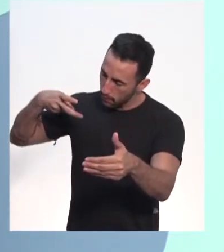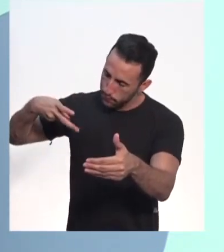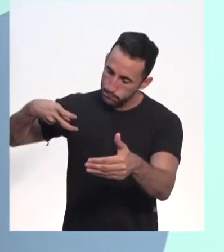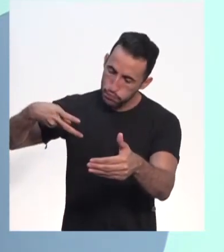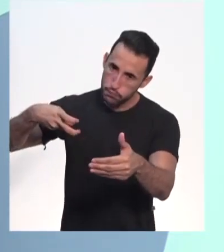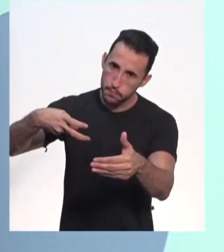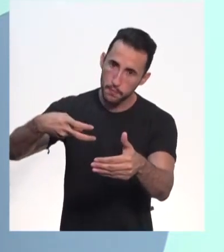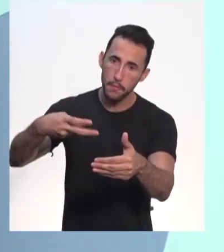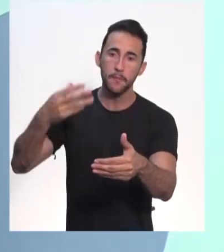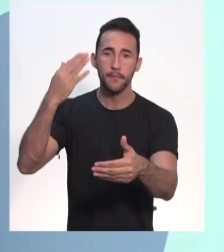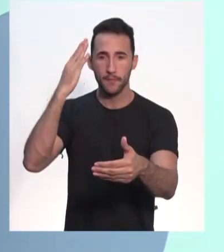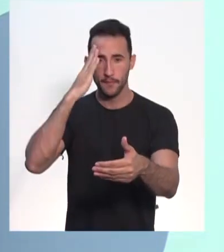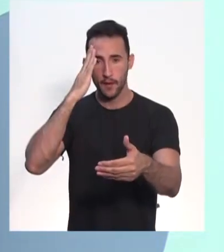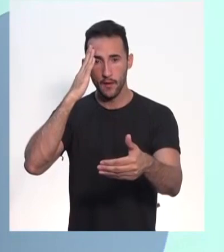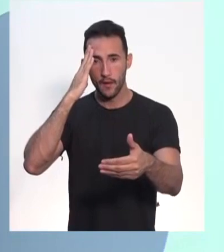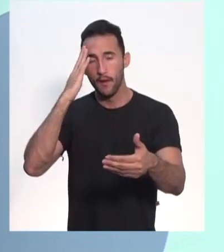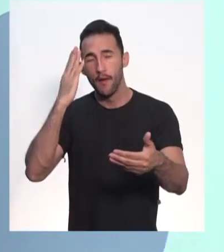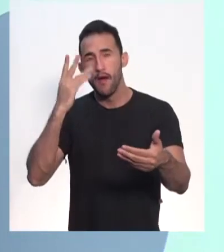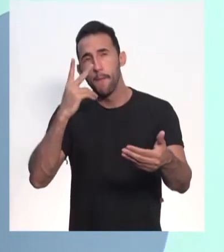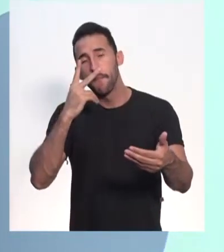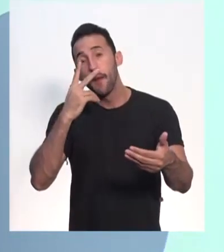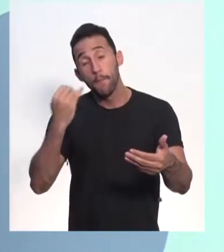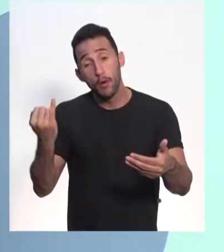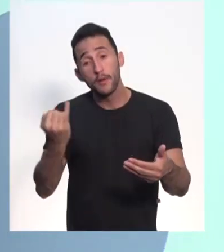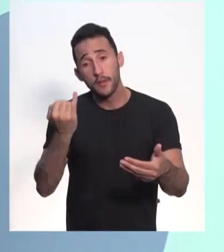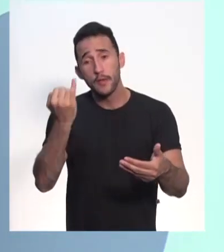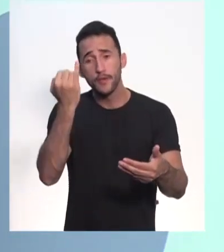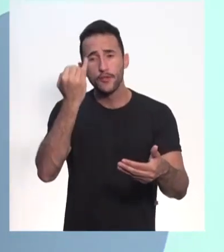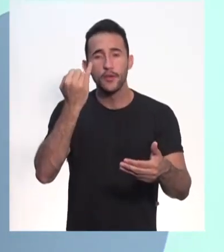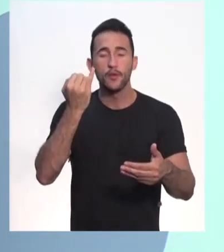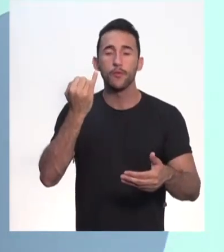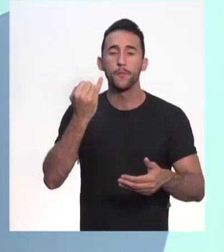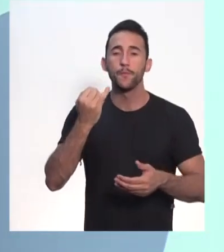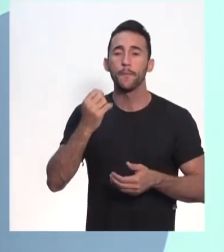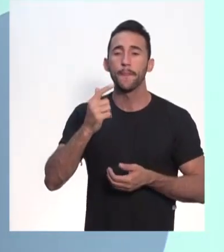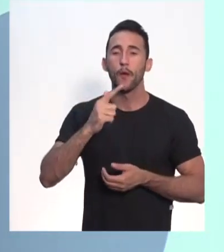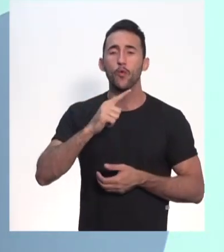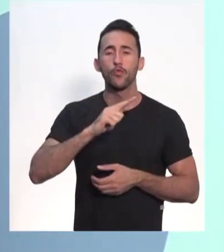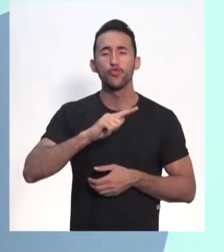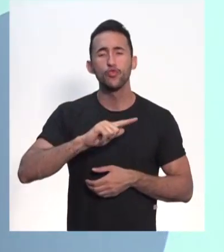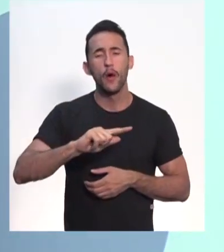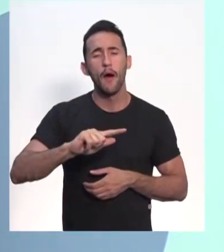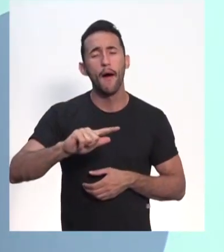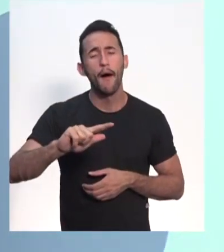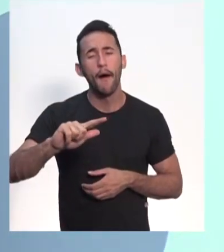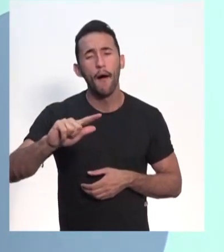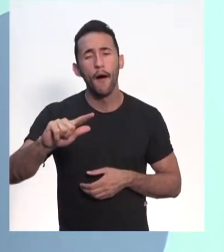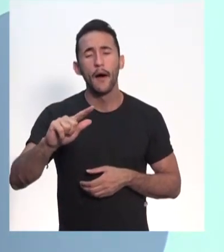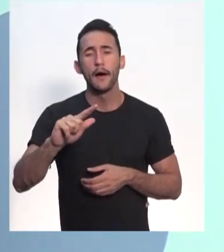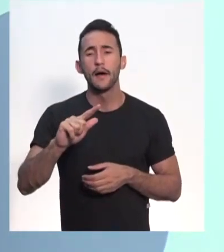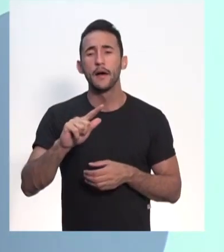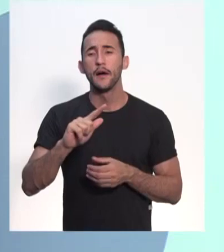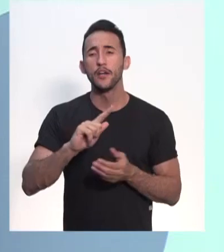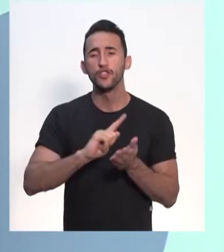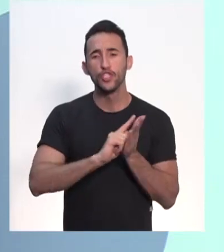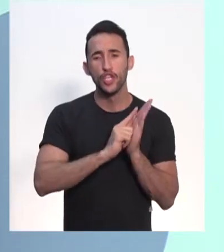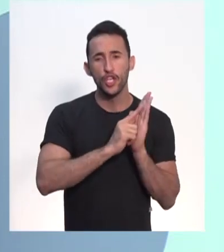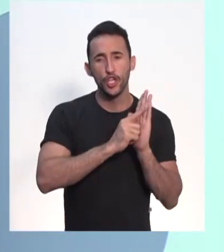aluno? Então, isso vai estar muito ancorado no material que as escolas receberam, tanto impresso,